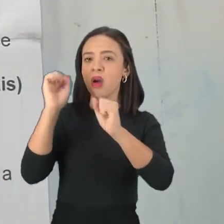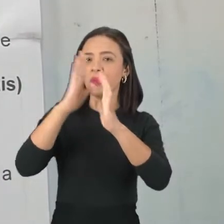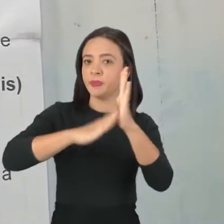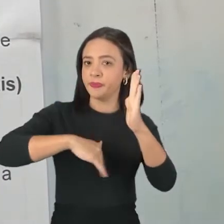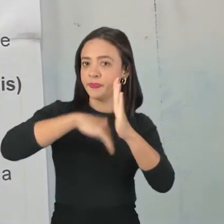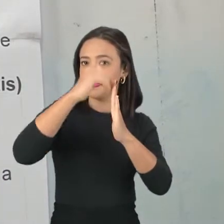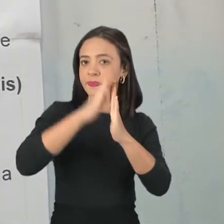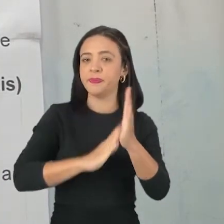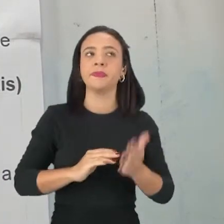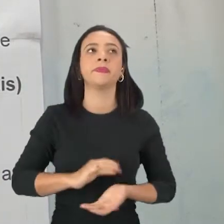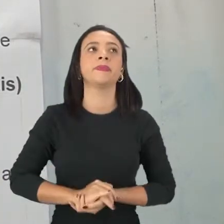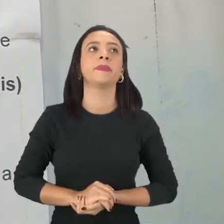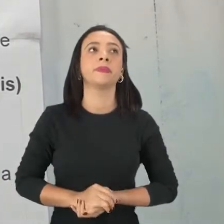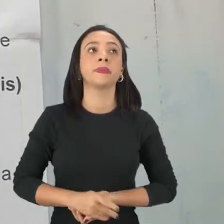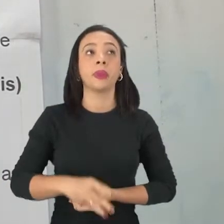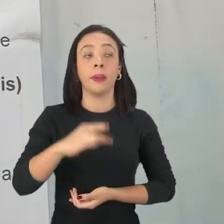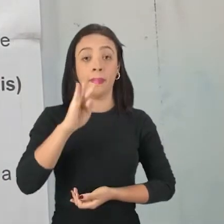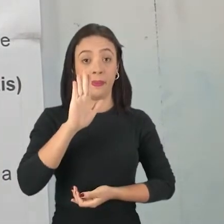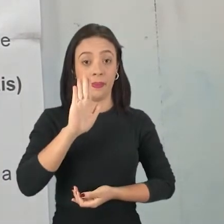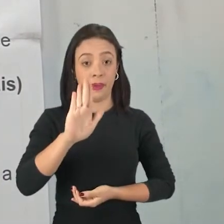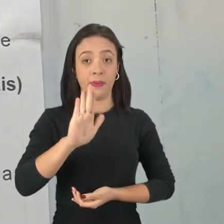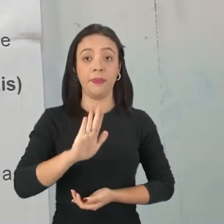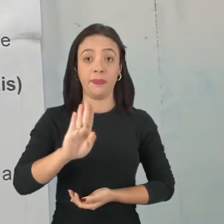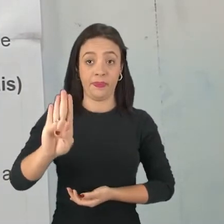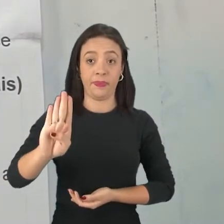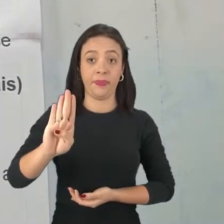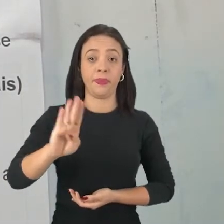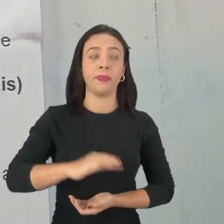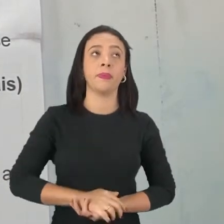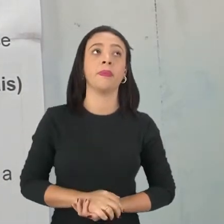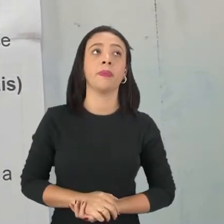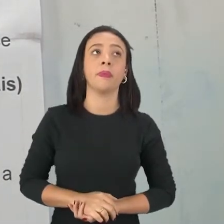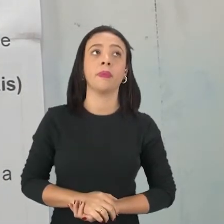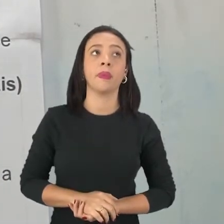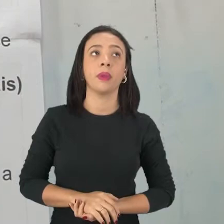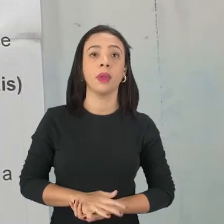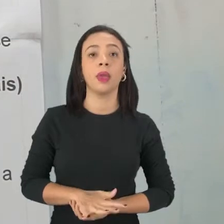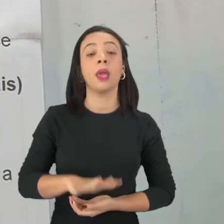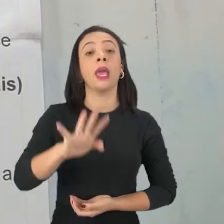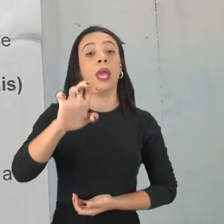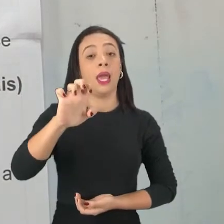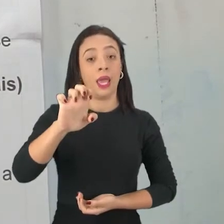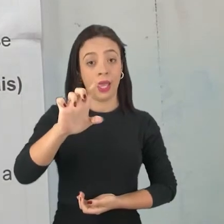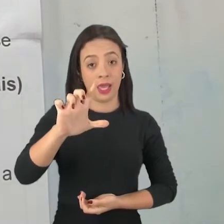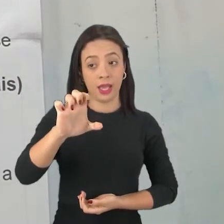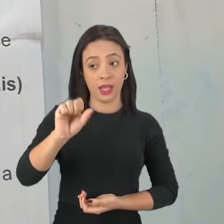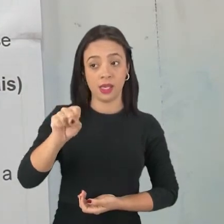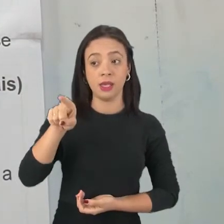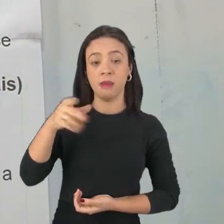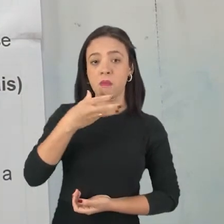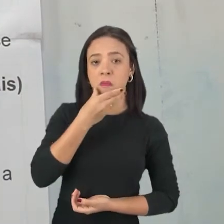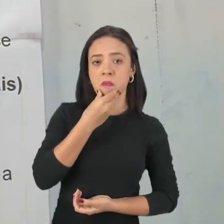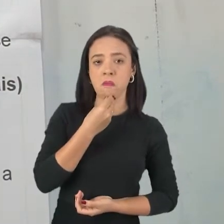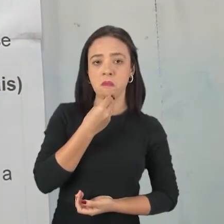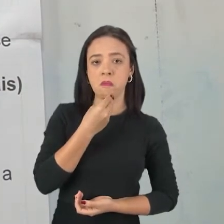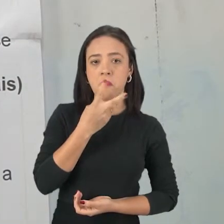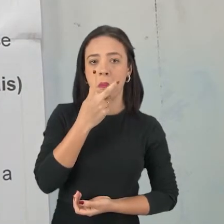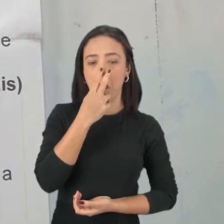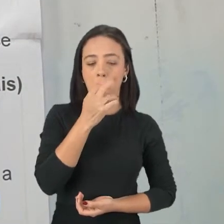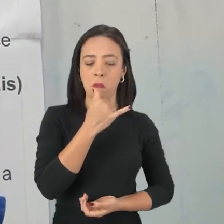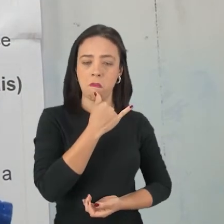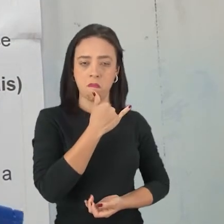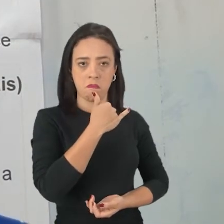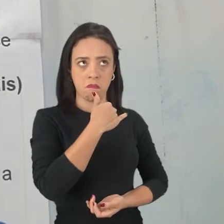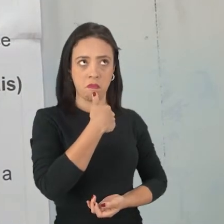quem aqui ó B próximo atenção o próximo a alternativa mais eles com a entristecidos